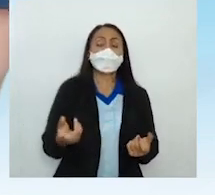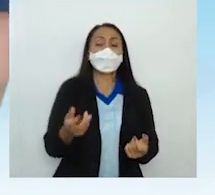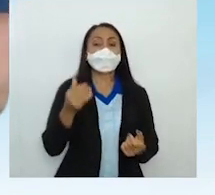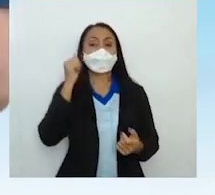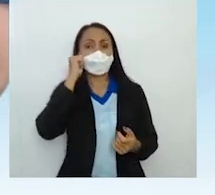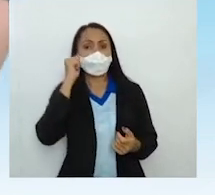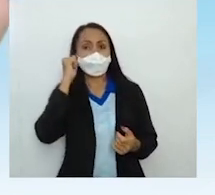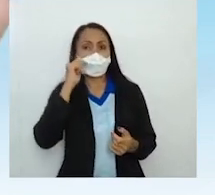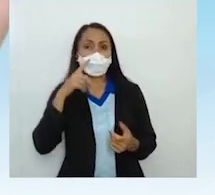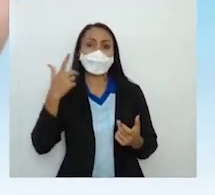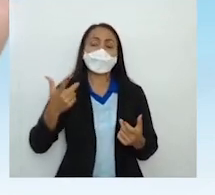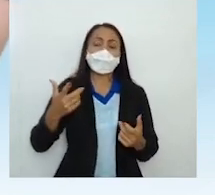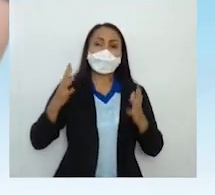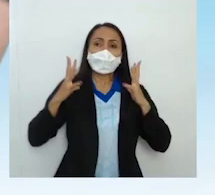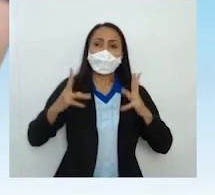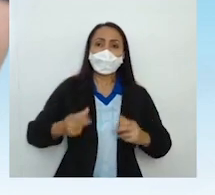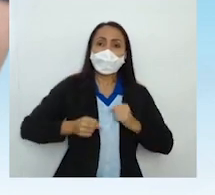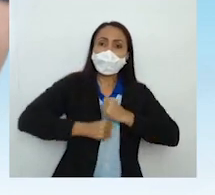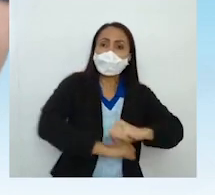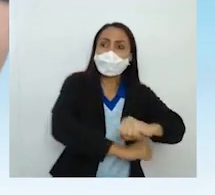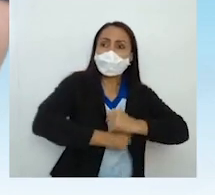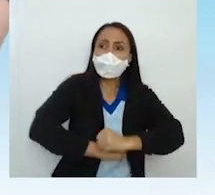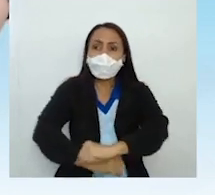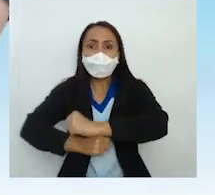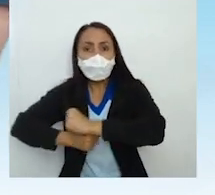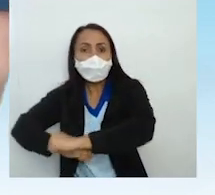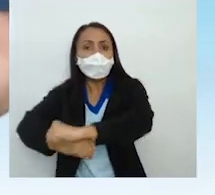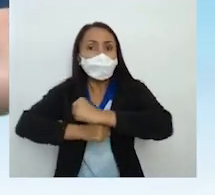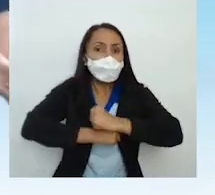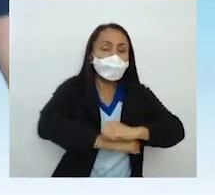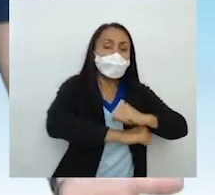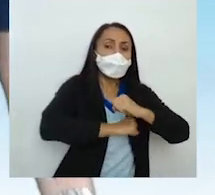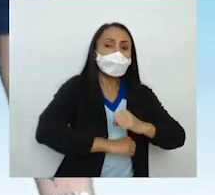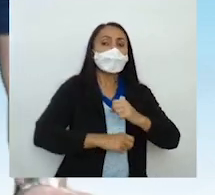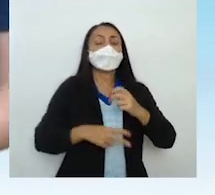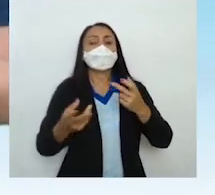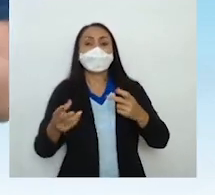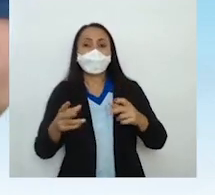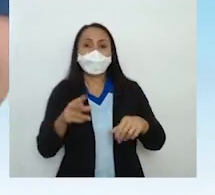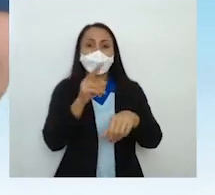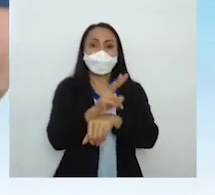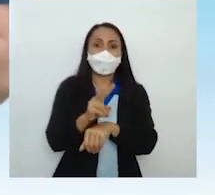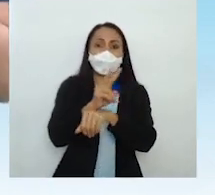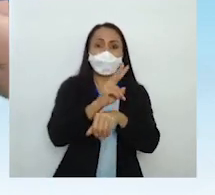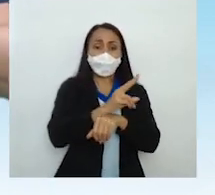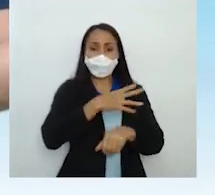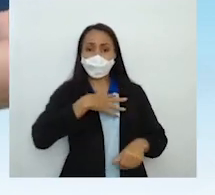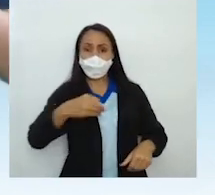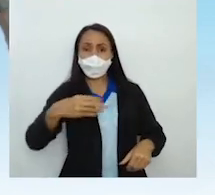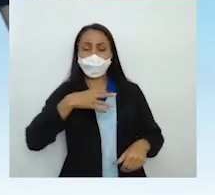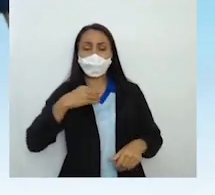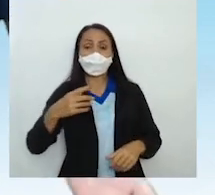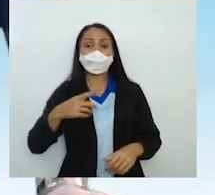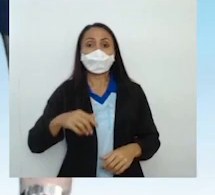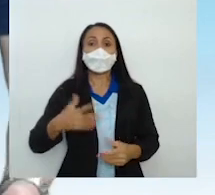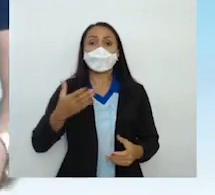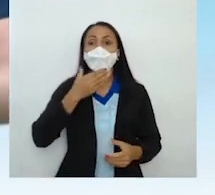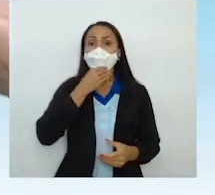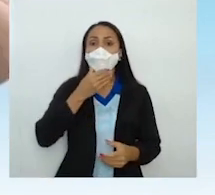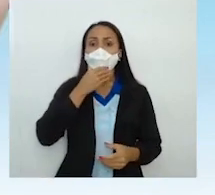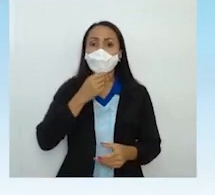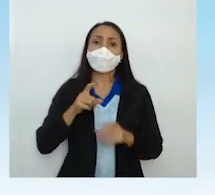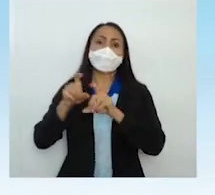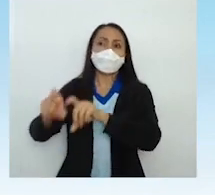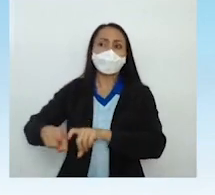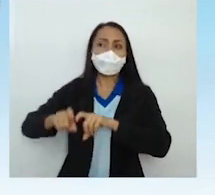trabalho de limpeza, faziam o trabalho de cuidar dos filhos das sinhais, né? Os homens, eles iam para a lavoura,